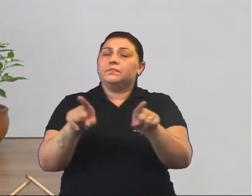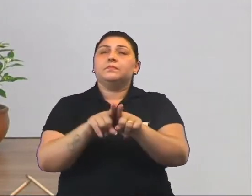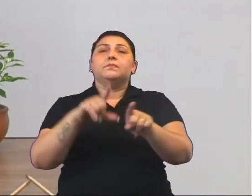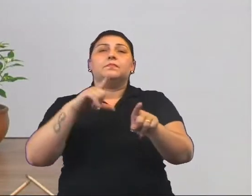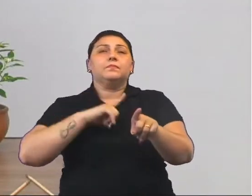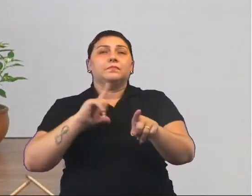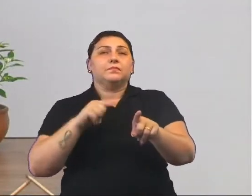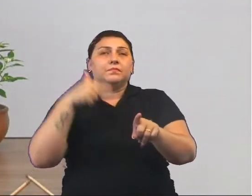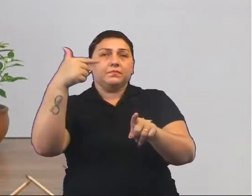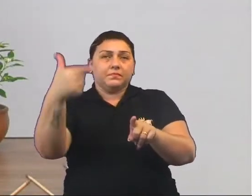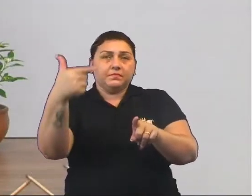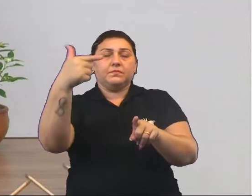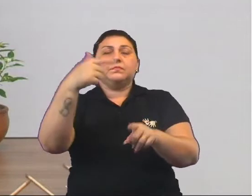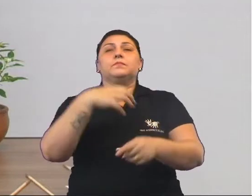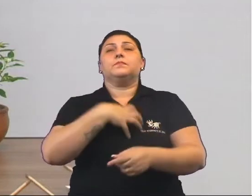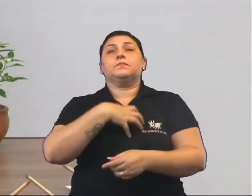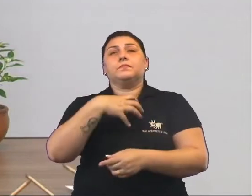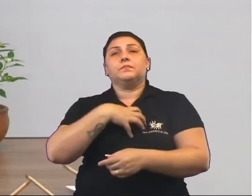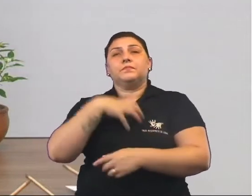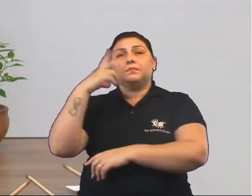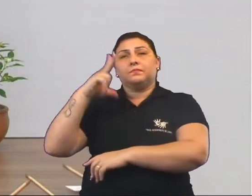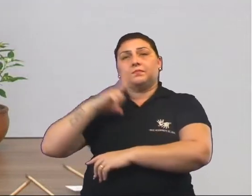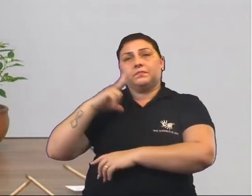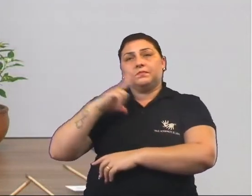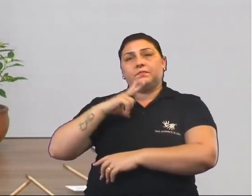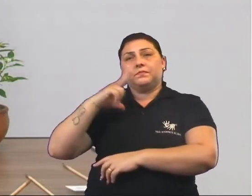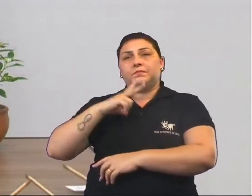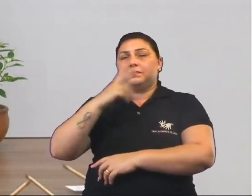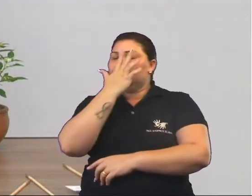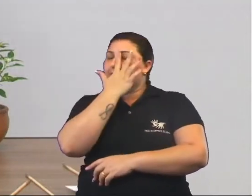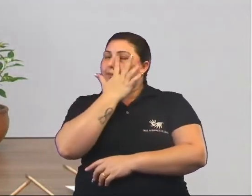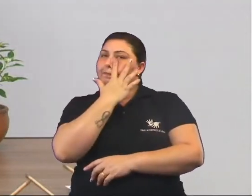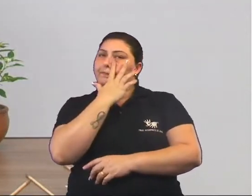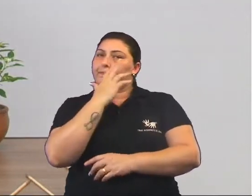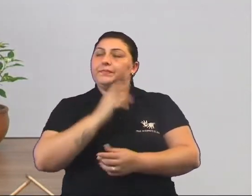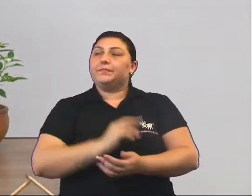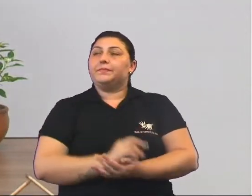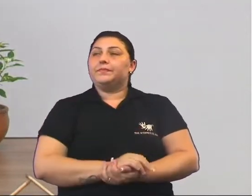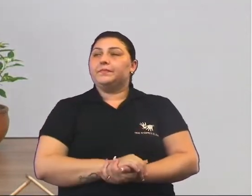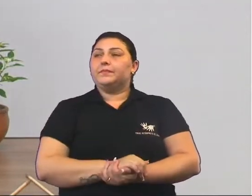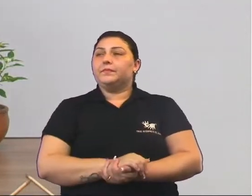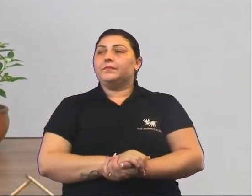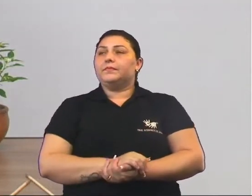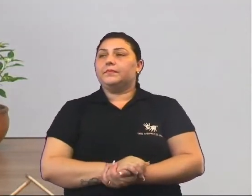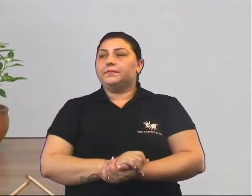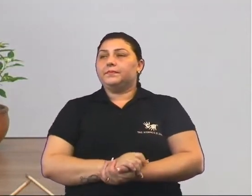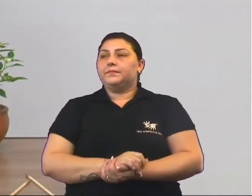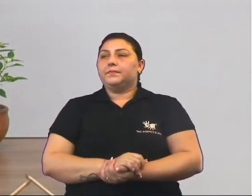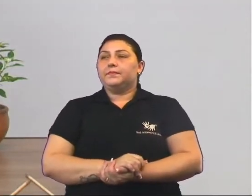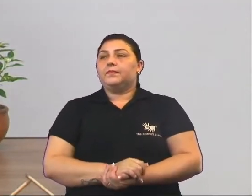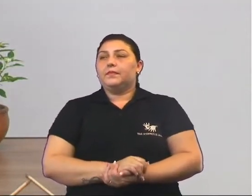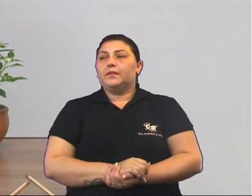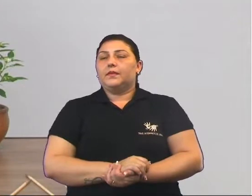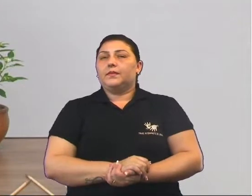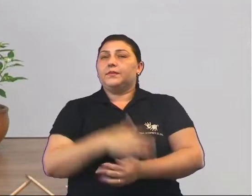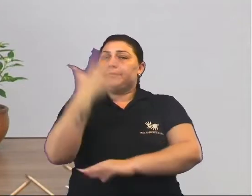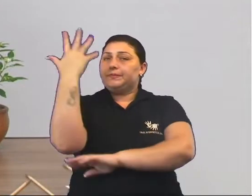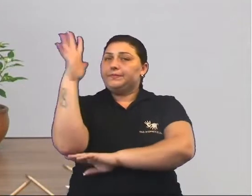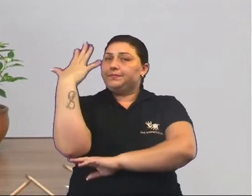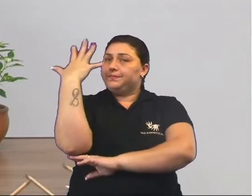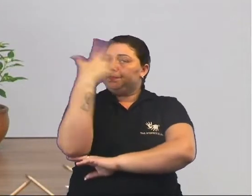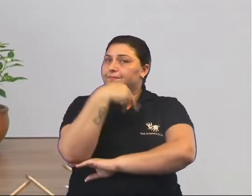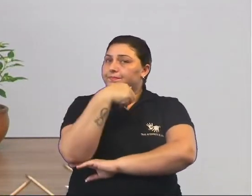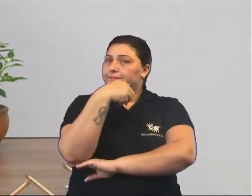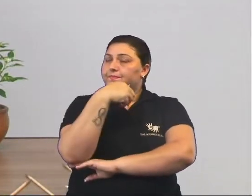tem outras partes. Certo? Vou colar aqui mais folhas para deixar a nossa